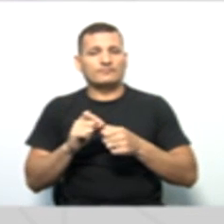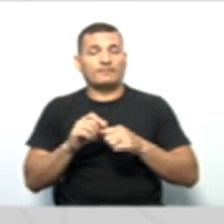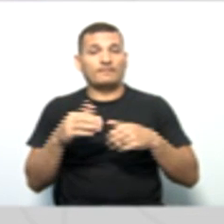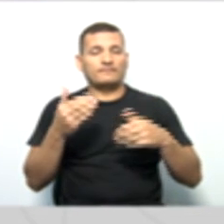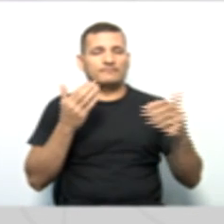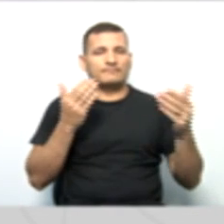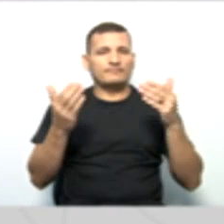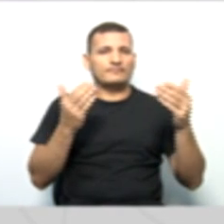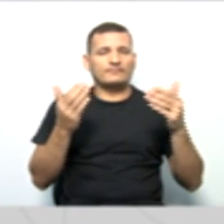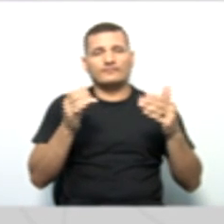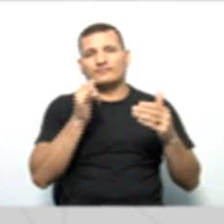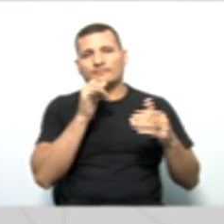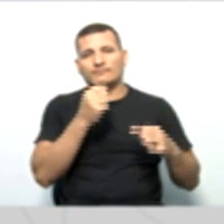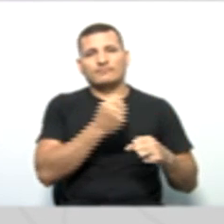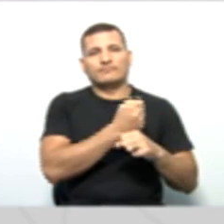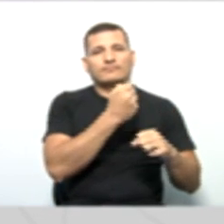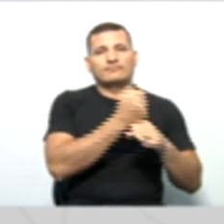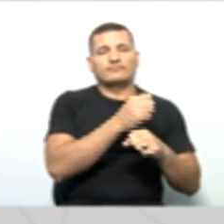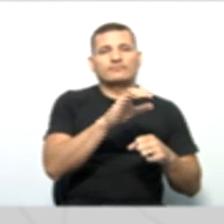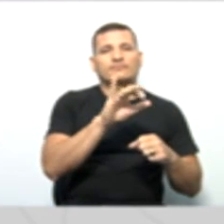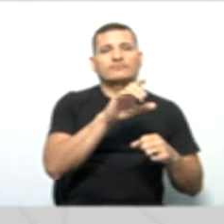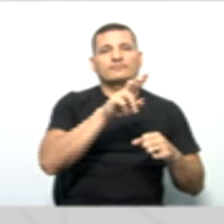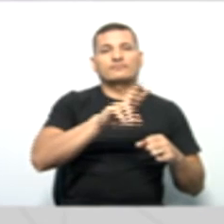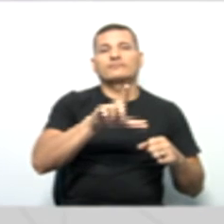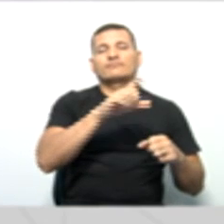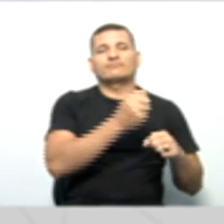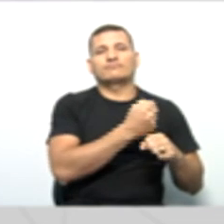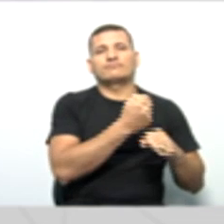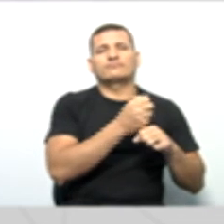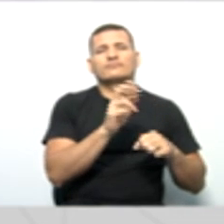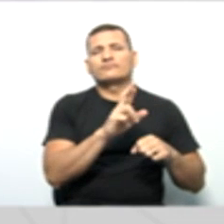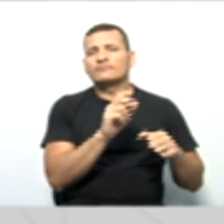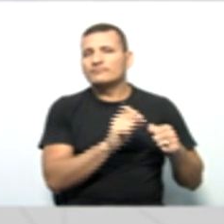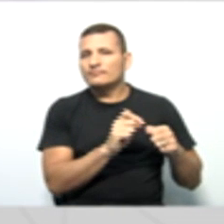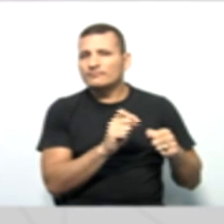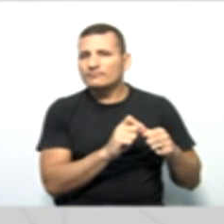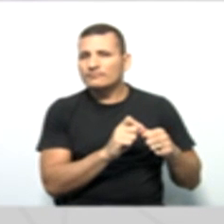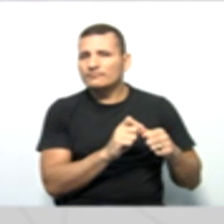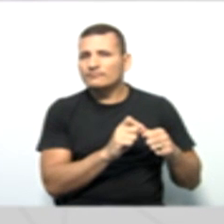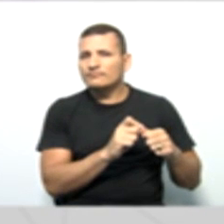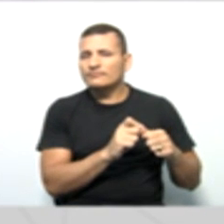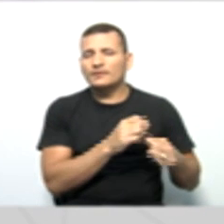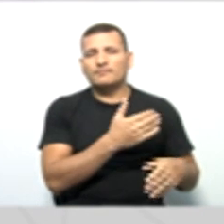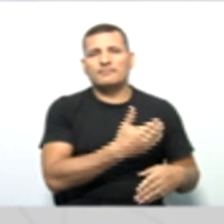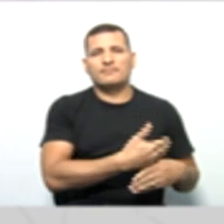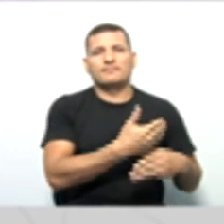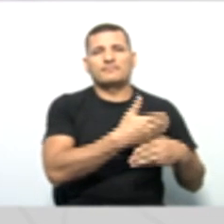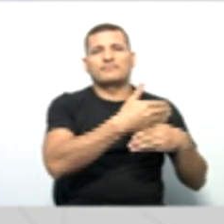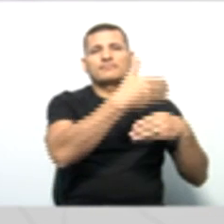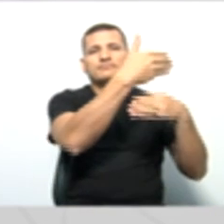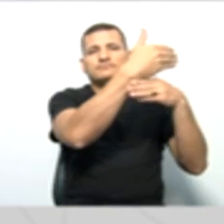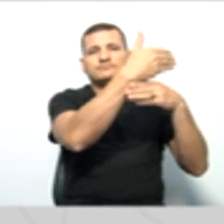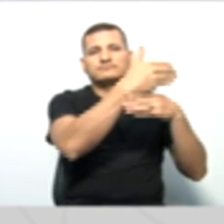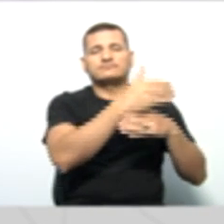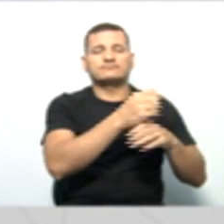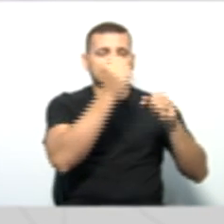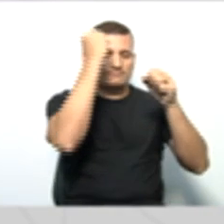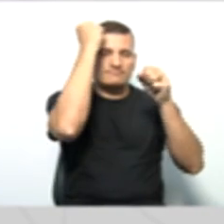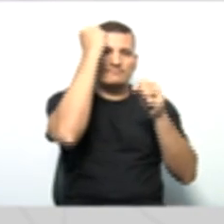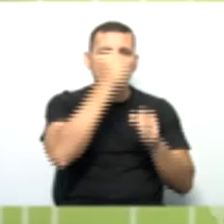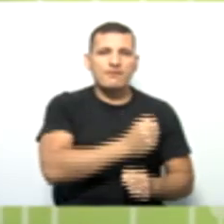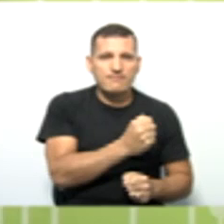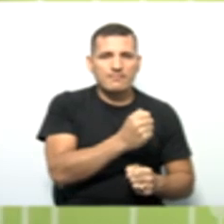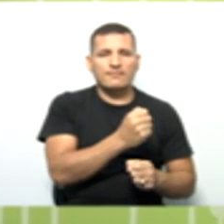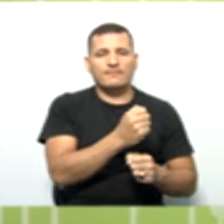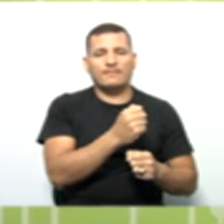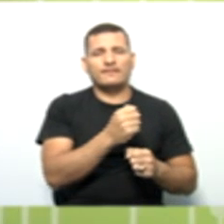aqui à construção civil, né? Quem é que faz realmente a construção? Quem é que levanta as paredes, finca lá as estacas?